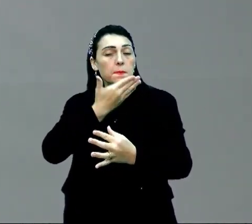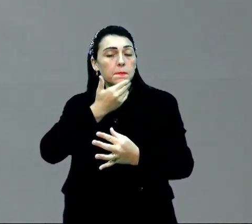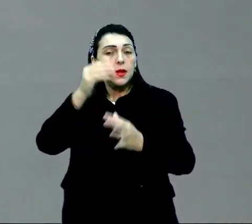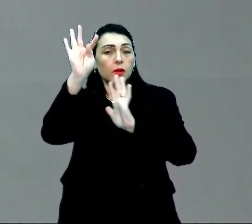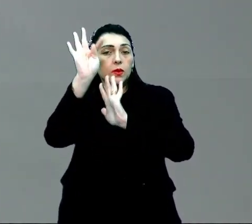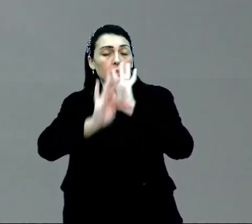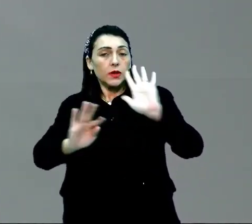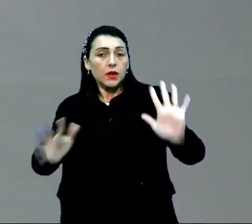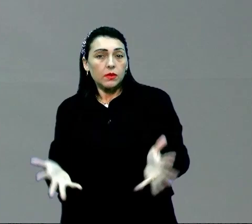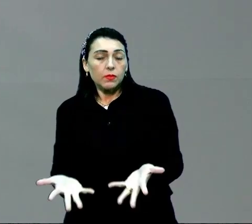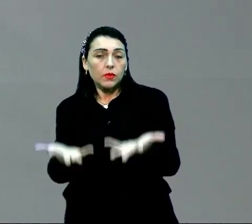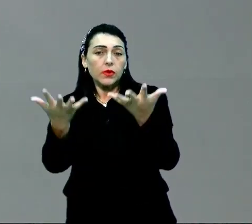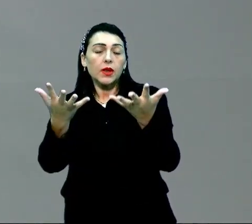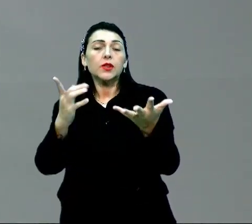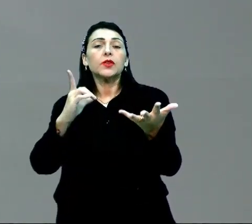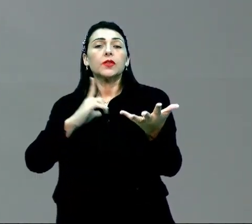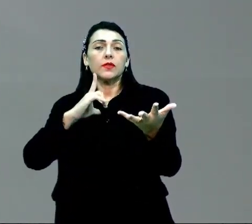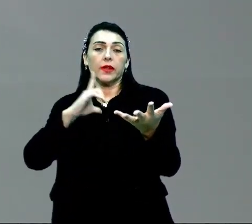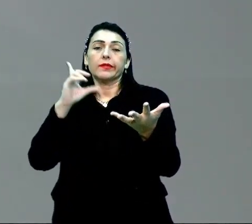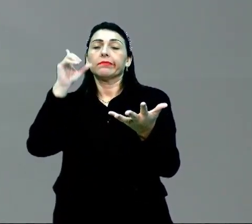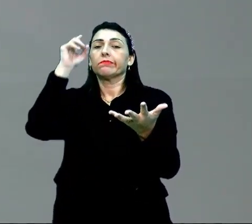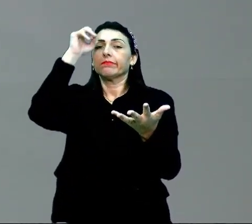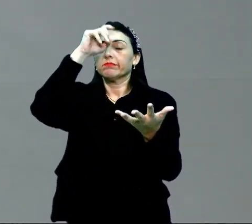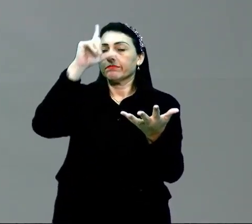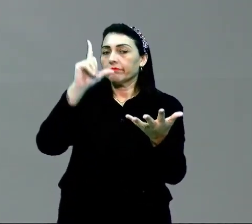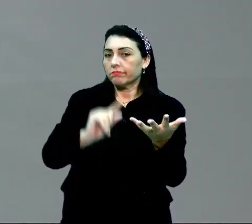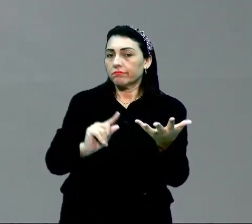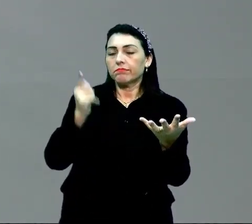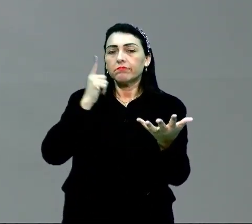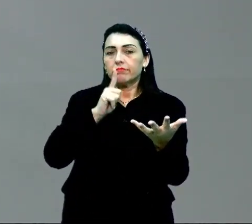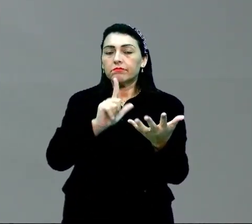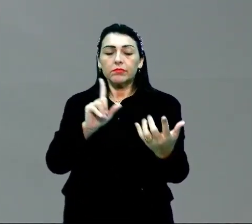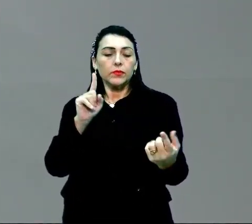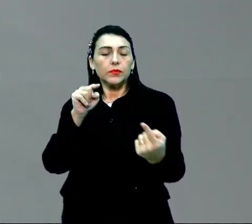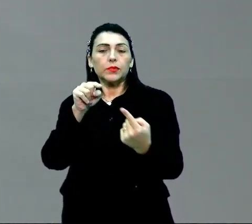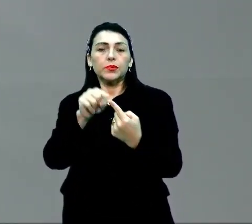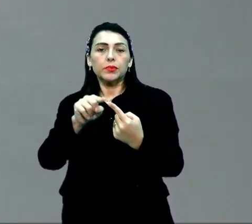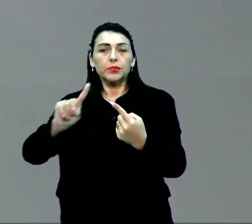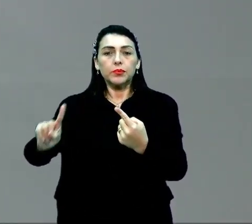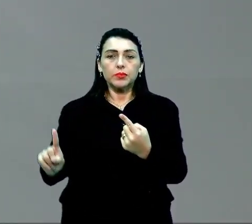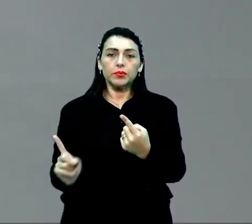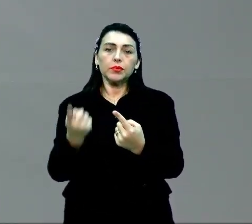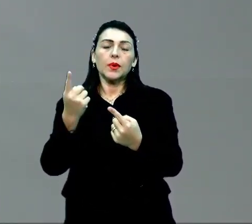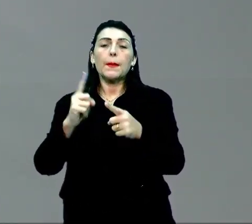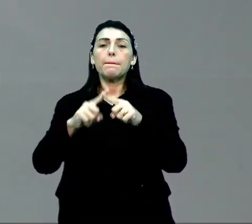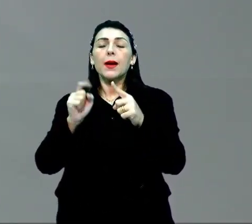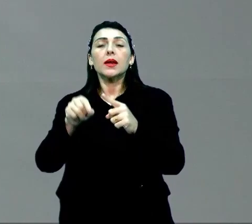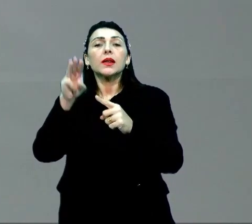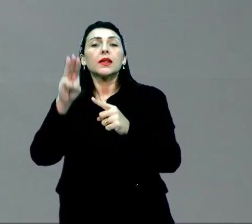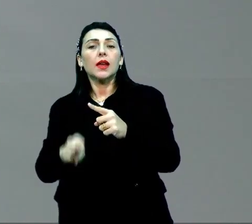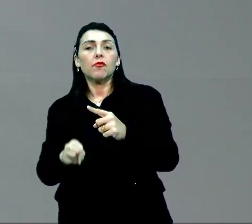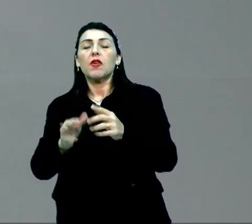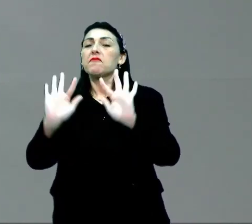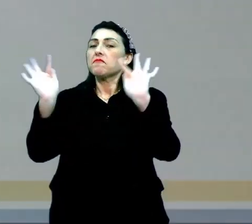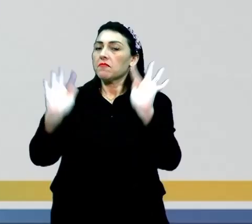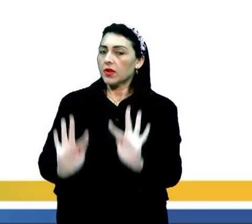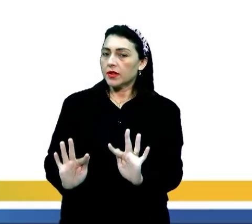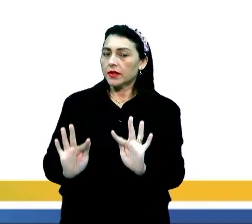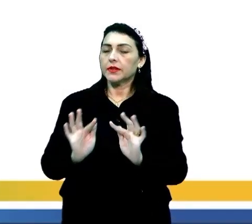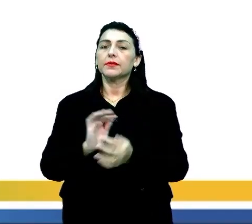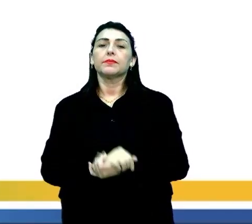textos motivadores, e aí tiveram poucas pessoas que conseguiram realmente atingir a essência. Mas quem atingiu foi muito feliz,